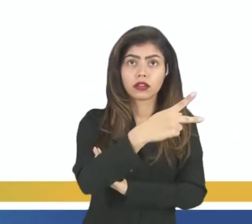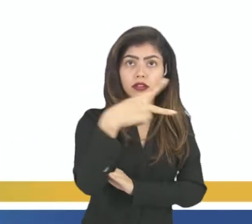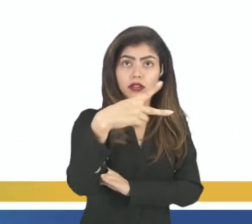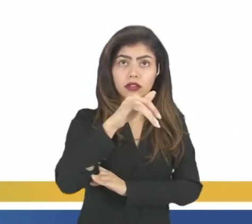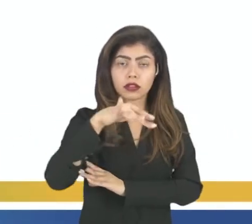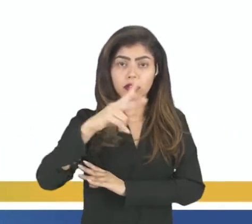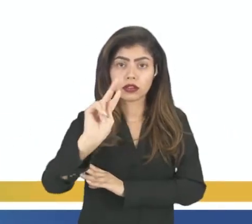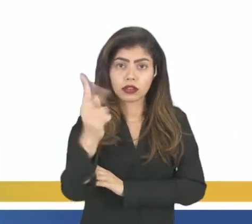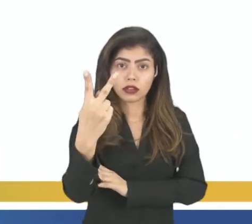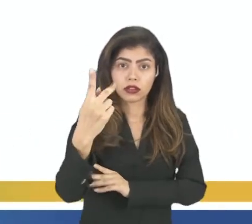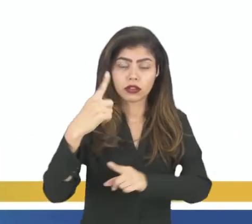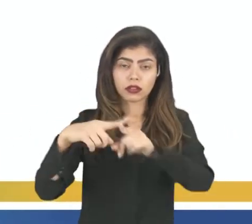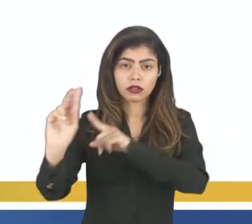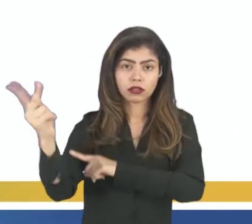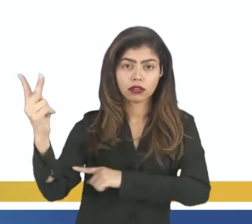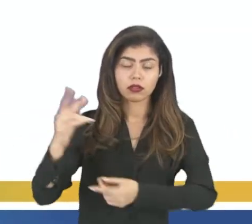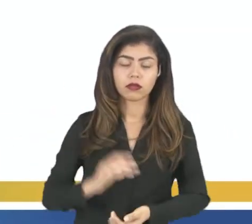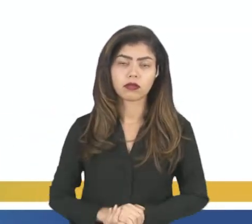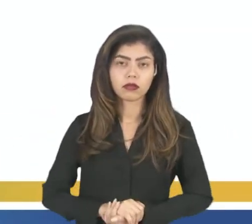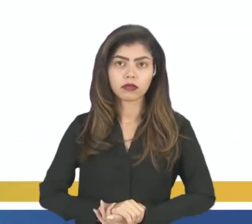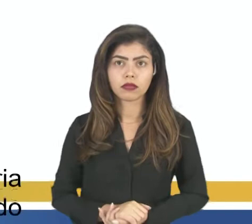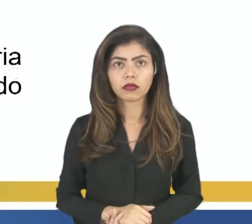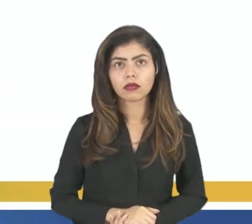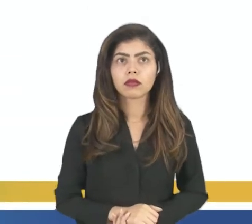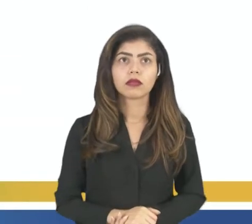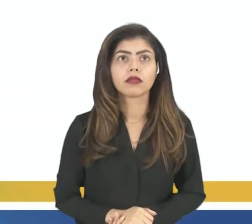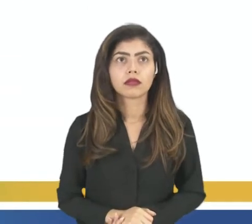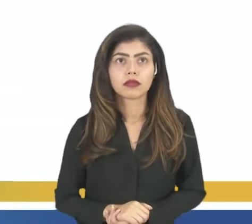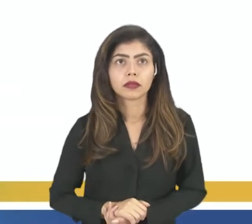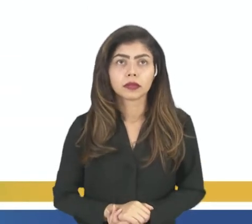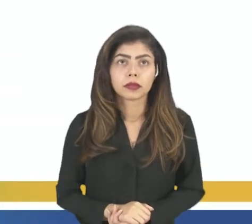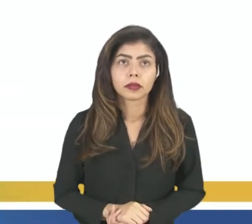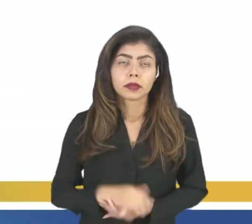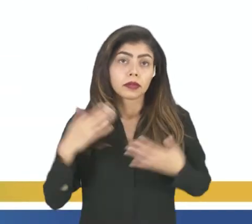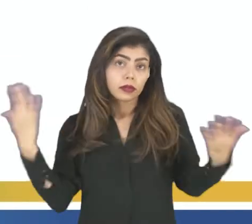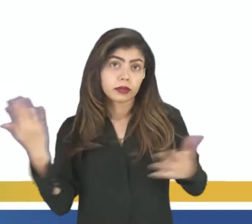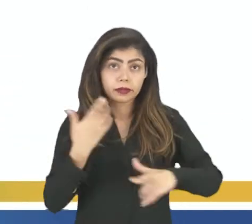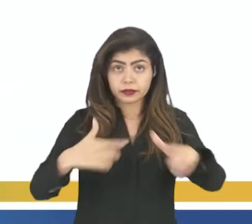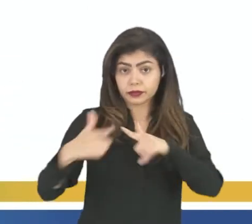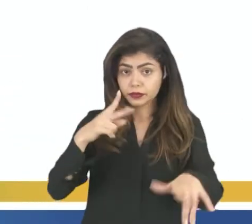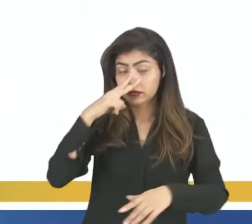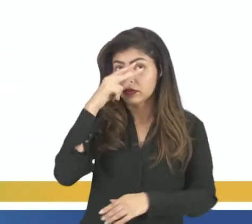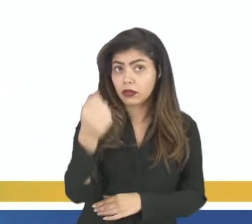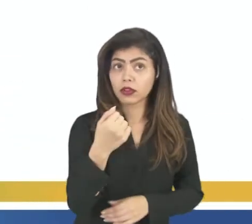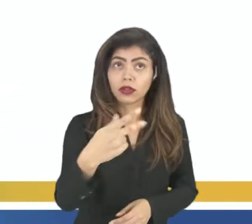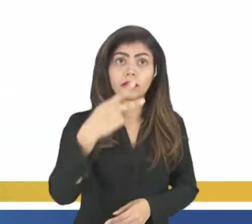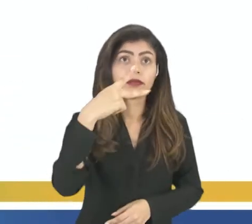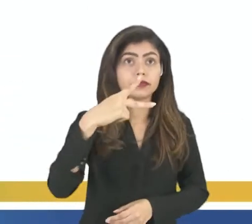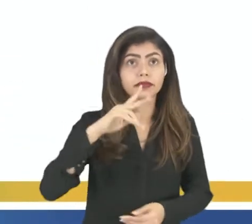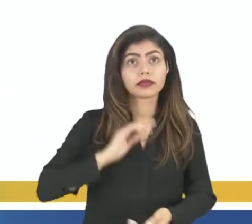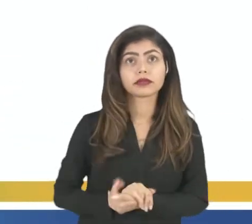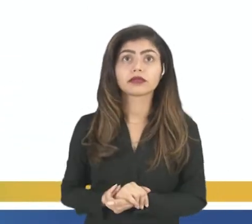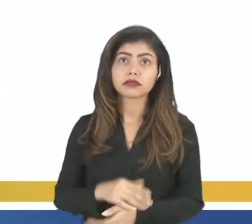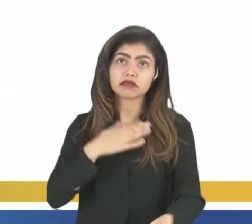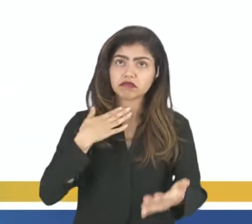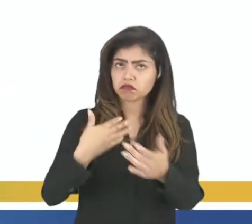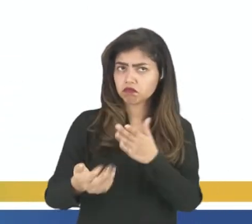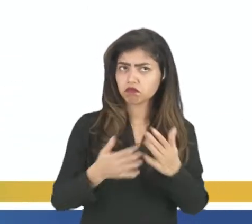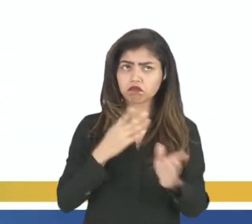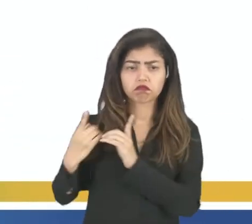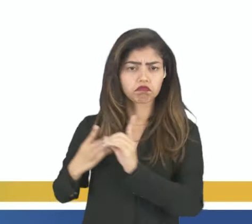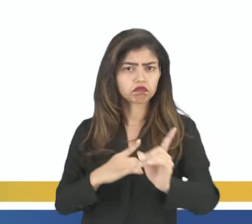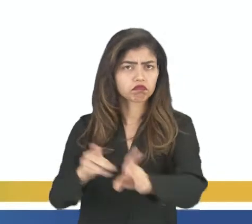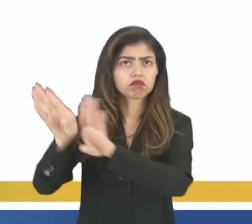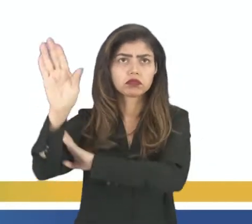vezes altura, sendo força vezes deslocamento. Então, o trabalho da força-peso, ele independe da